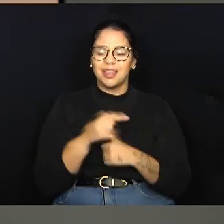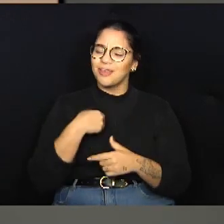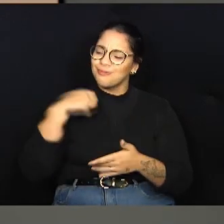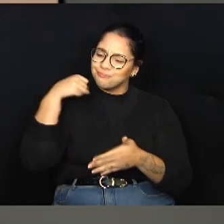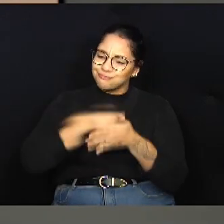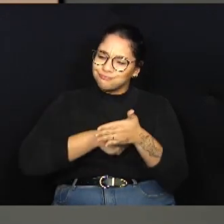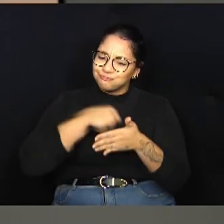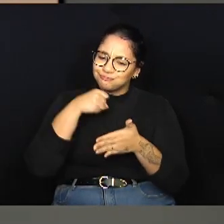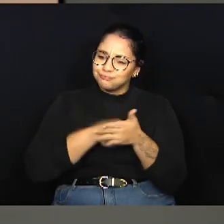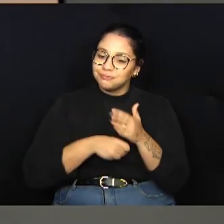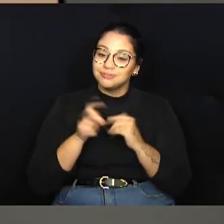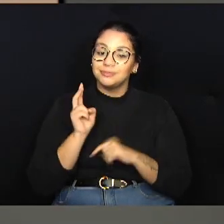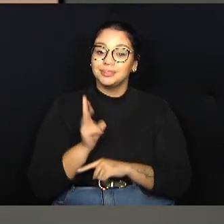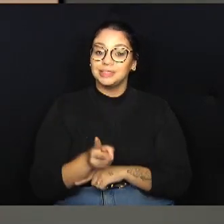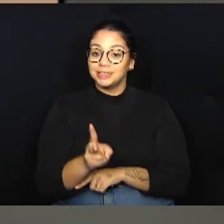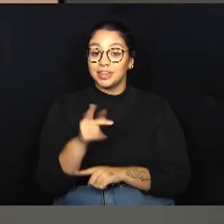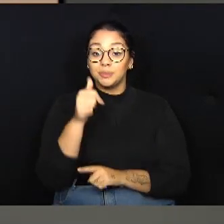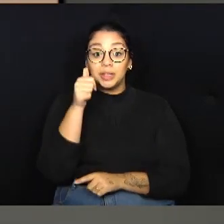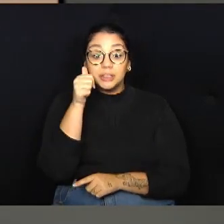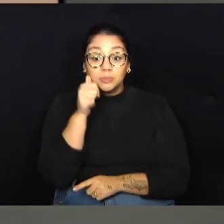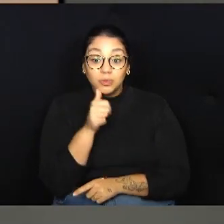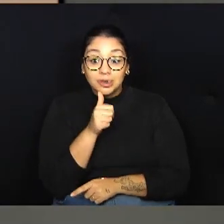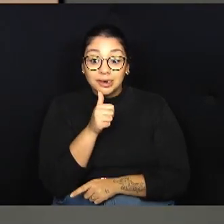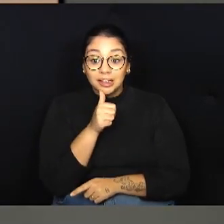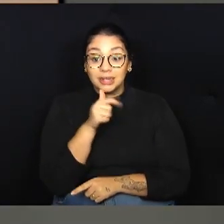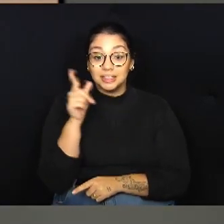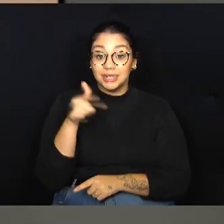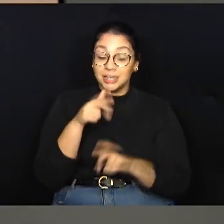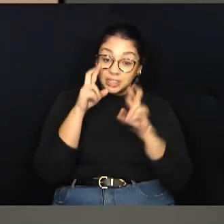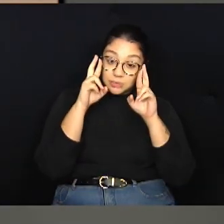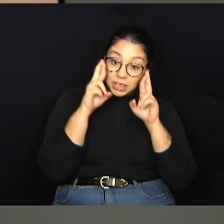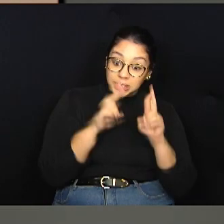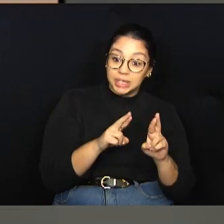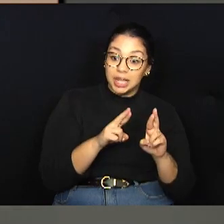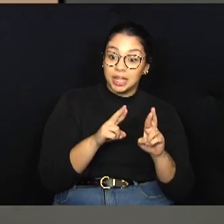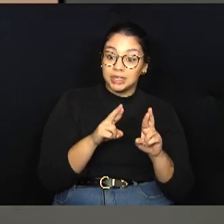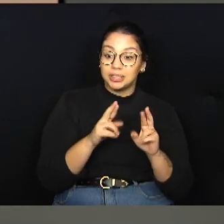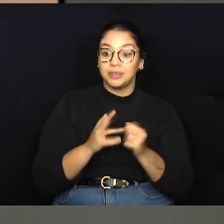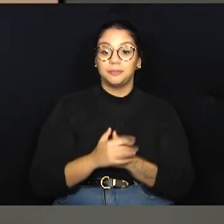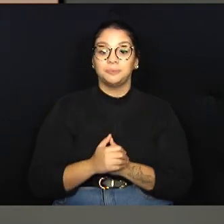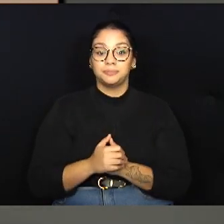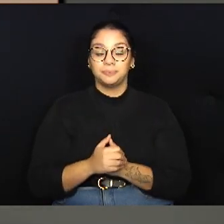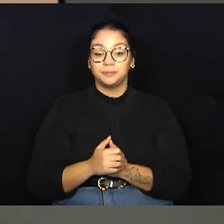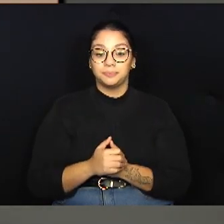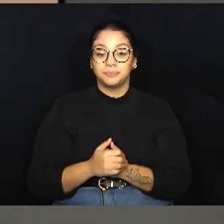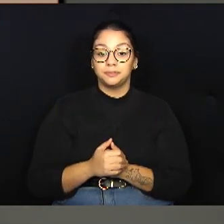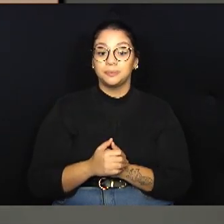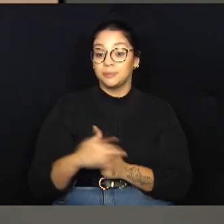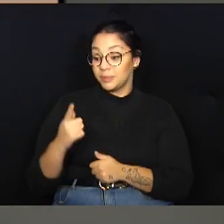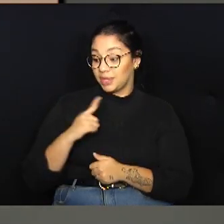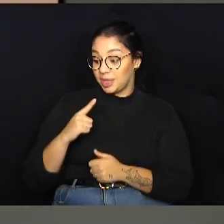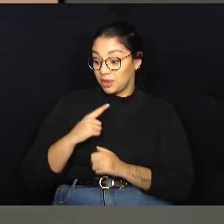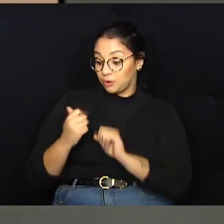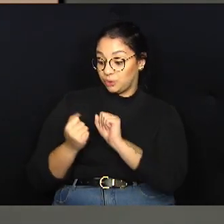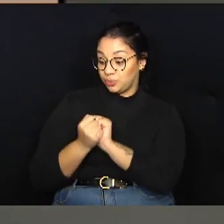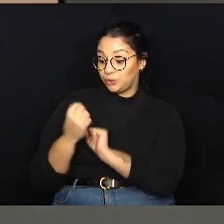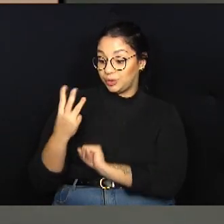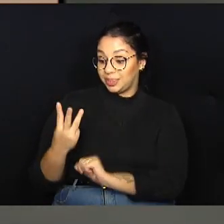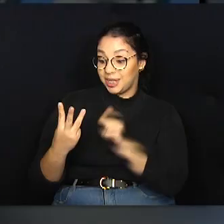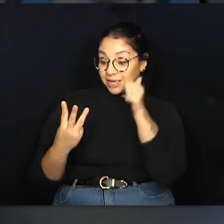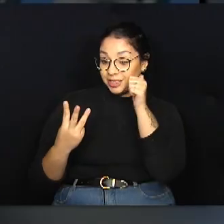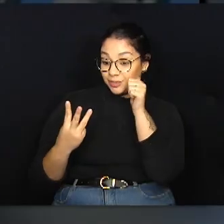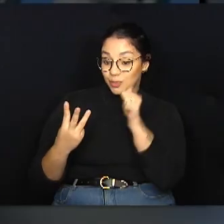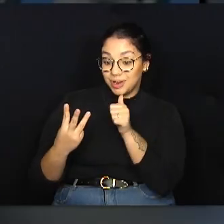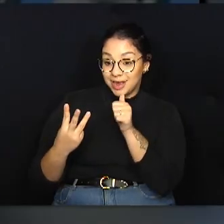sempre para que as mulheres sejam respeitadas. Eu convivo com 3 mulheres, minha esposa e minhas 2